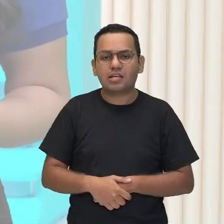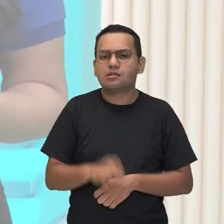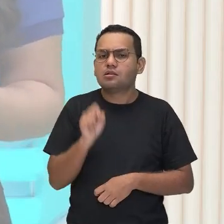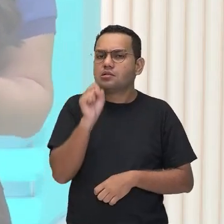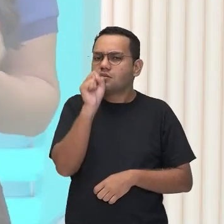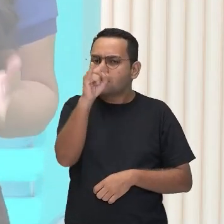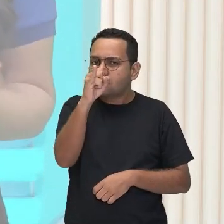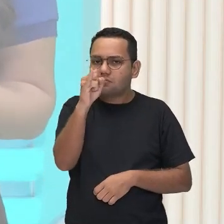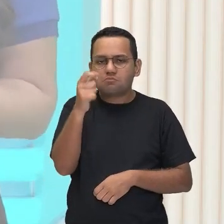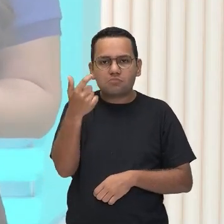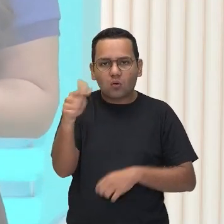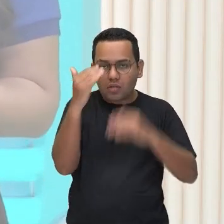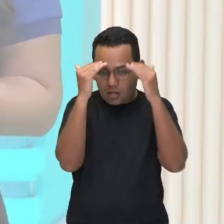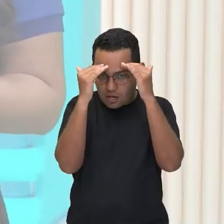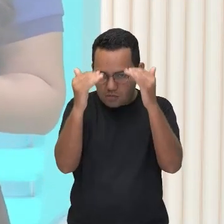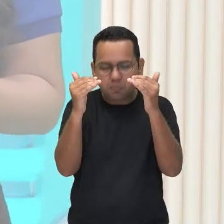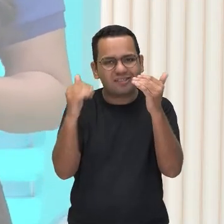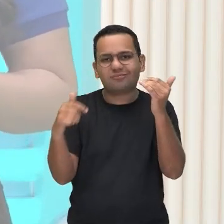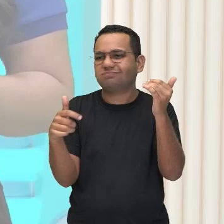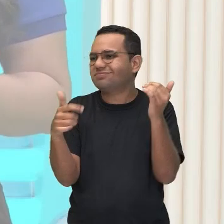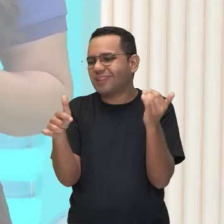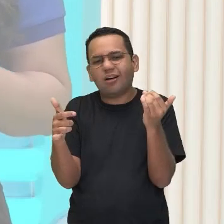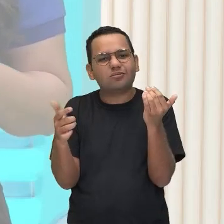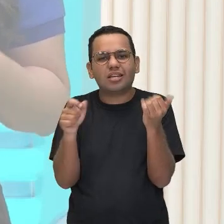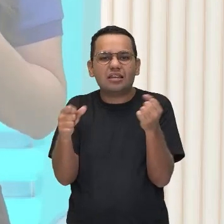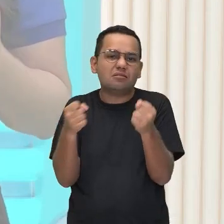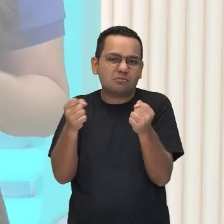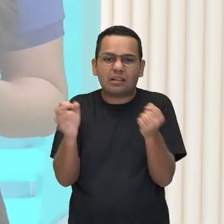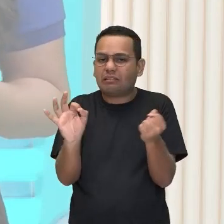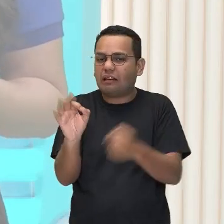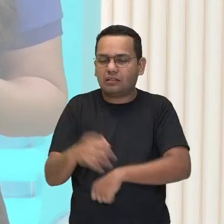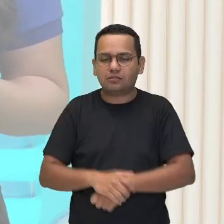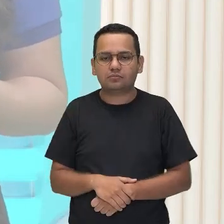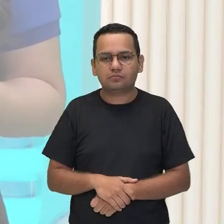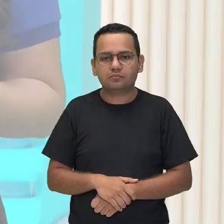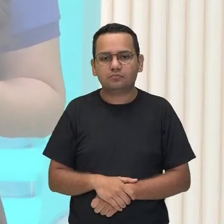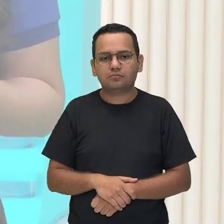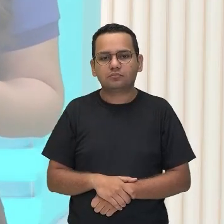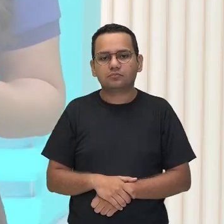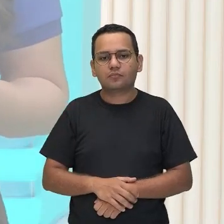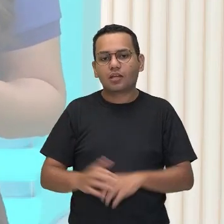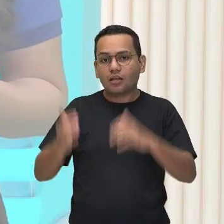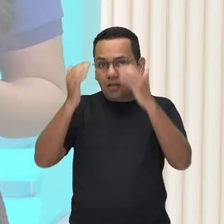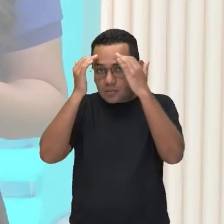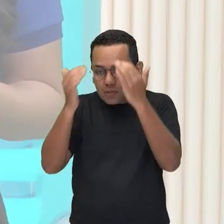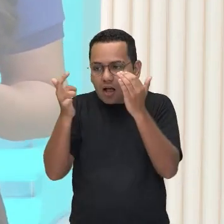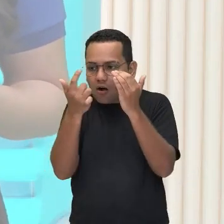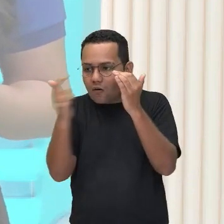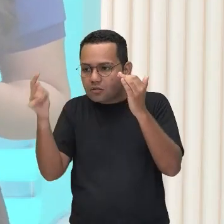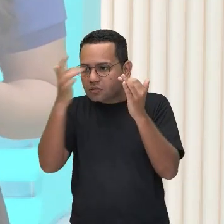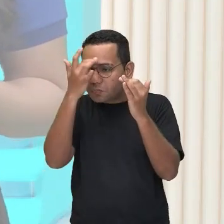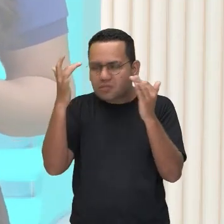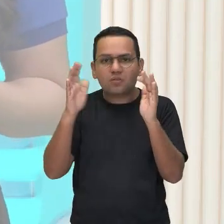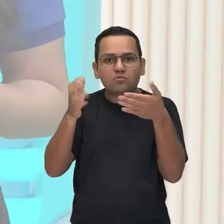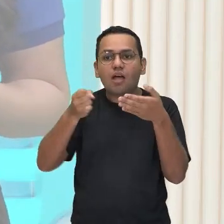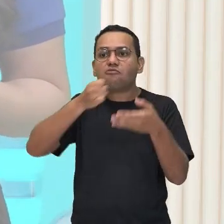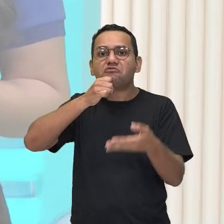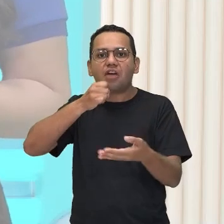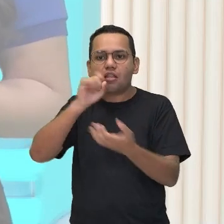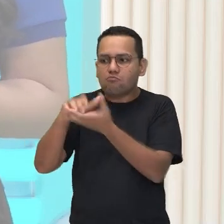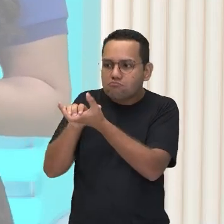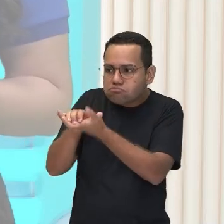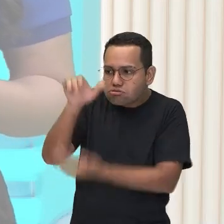adversário não existe combate não é mesmo respeitar também os mais experientes né reconhecer quem tem mais